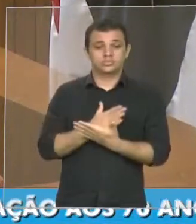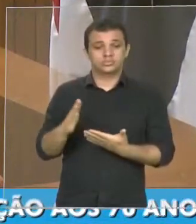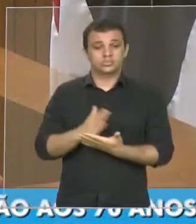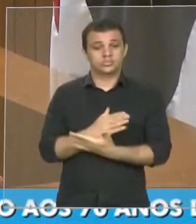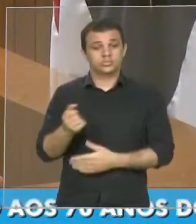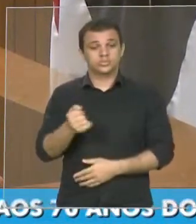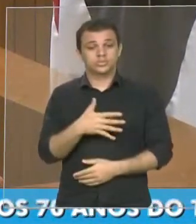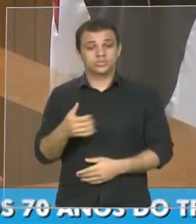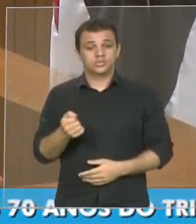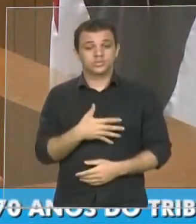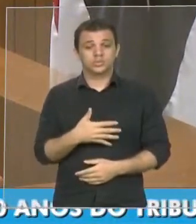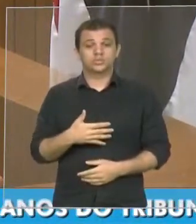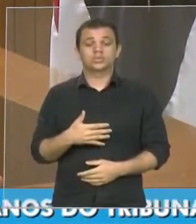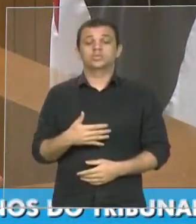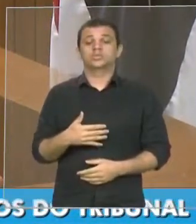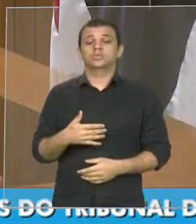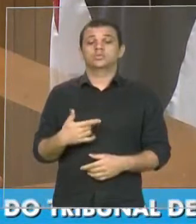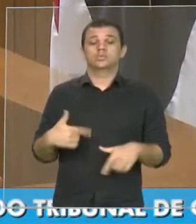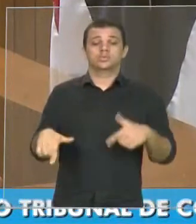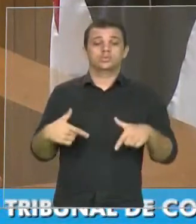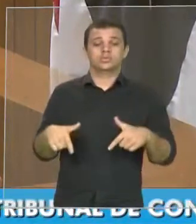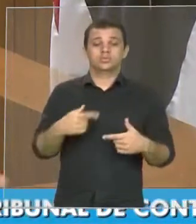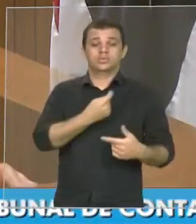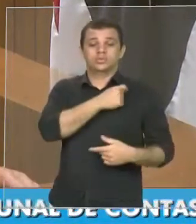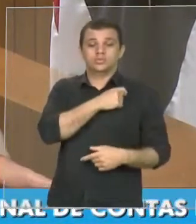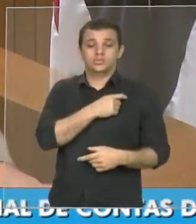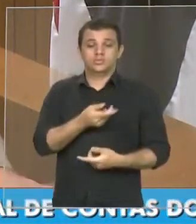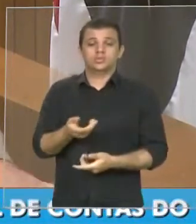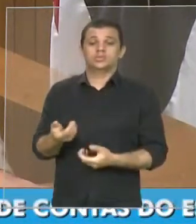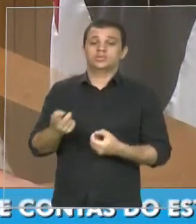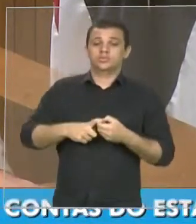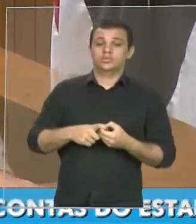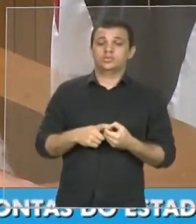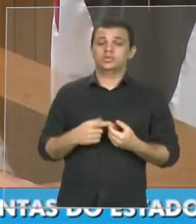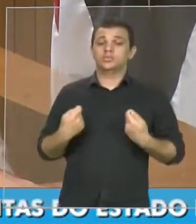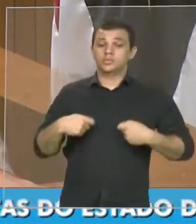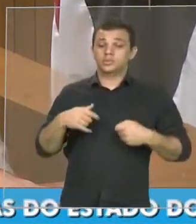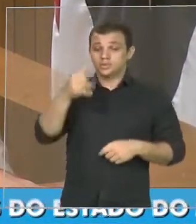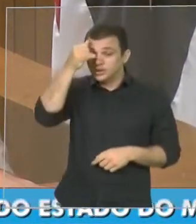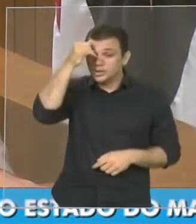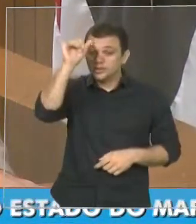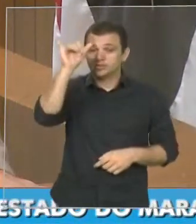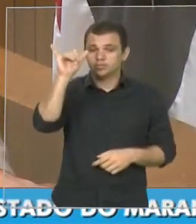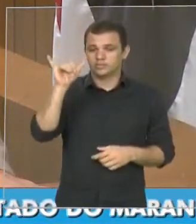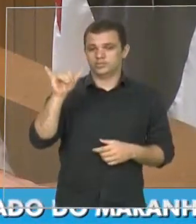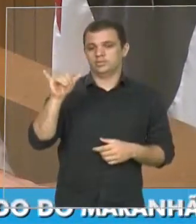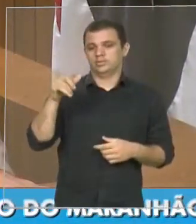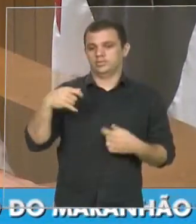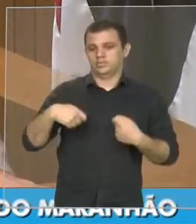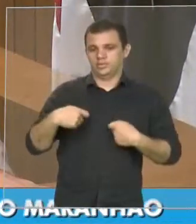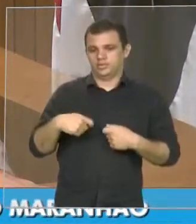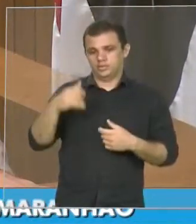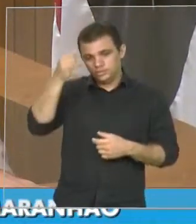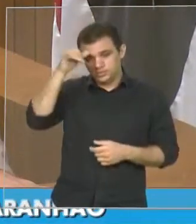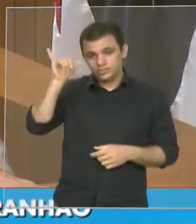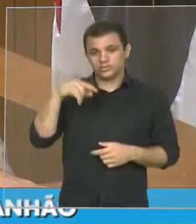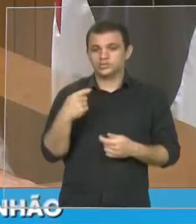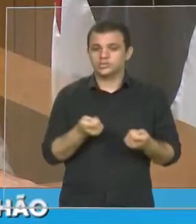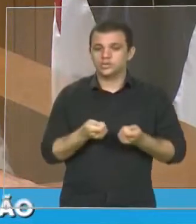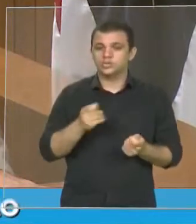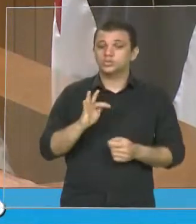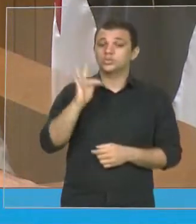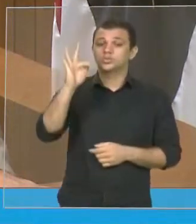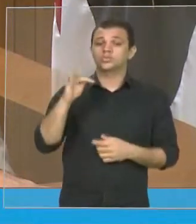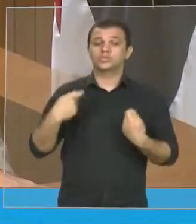torna muito mais difícil. A ação preventiva, usando a inteligência de forma massiva, é a forma que o controle do futuro tem que agir. E é